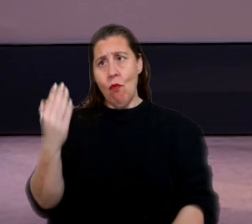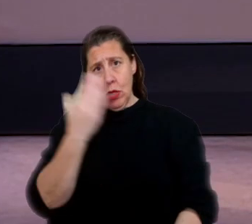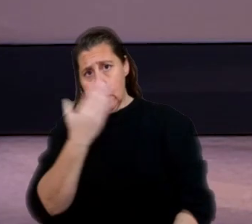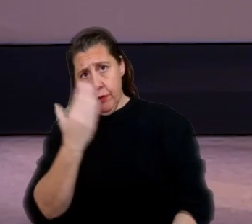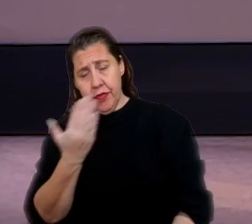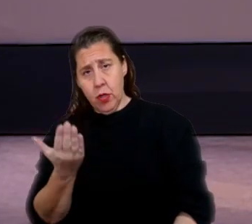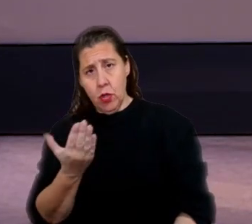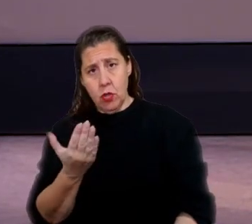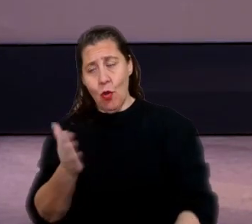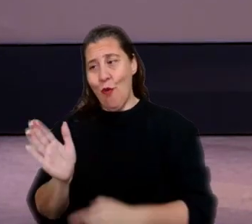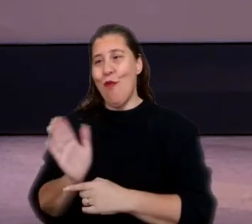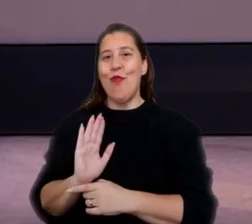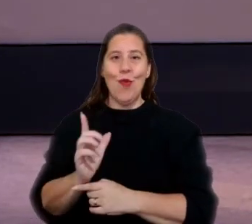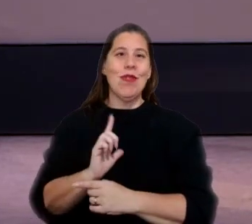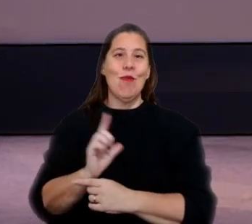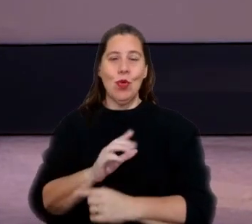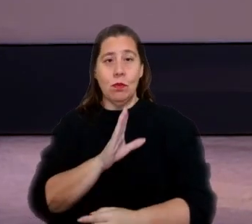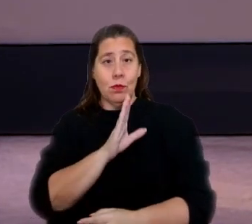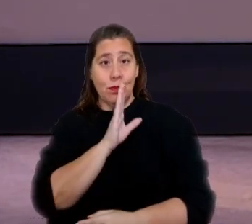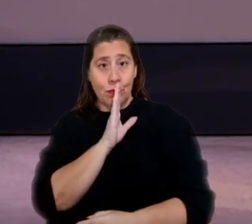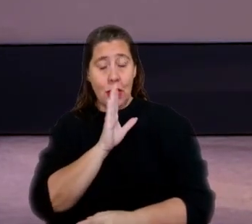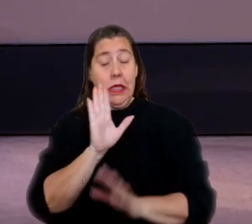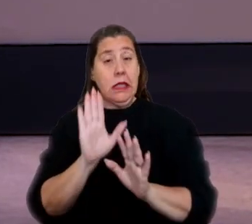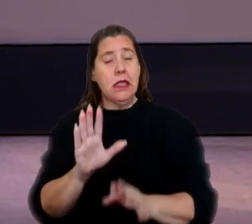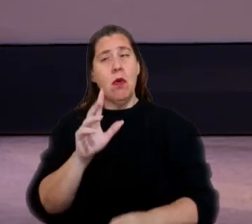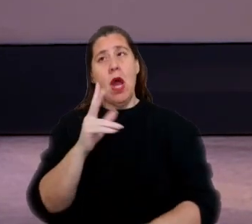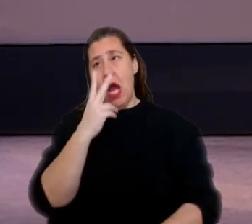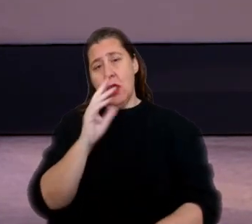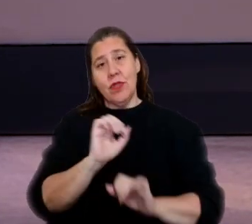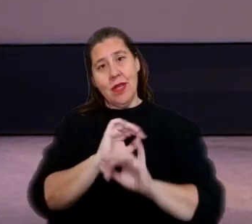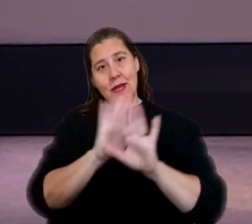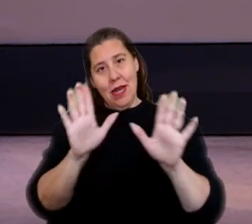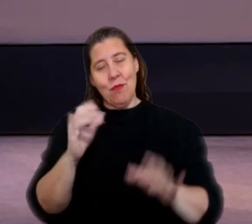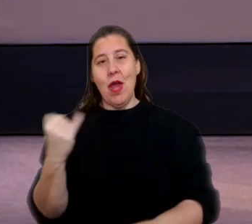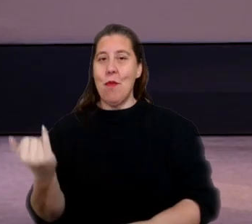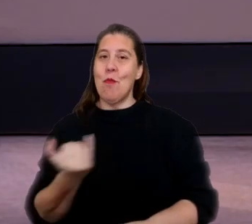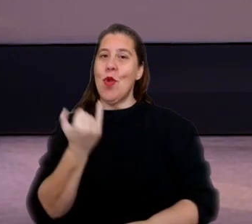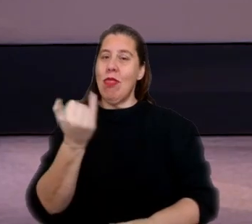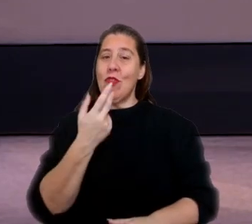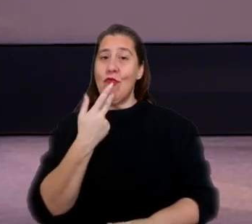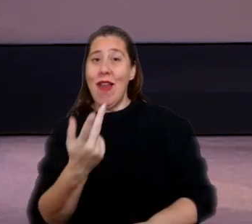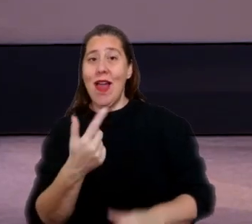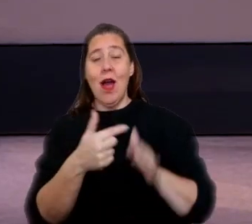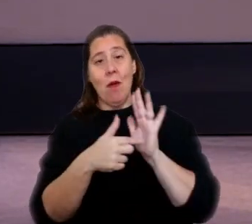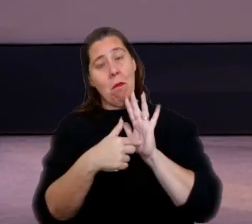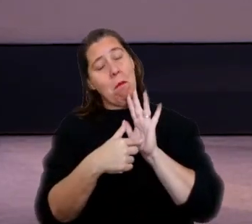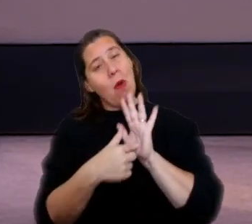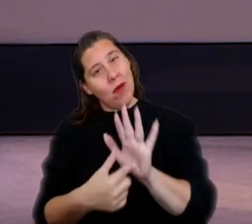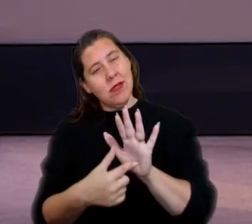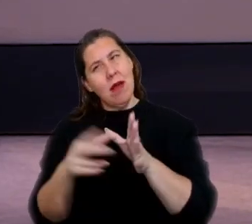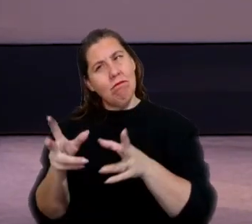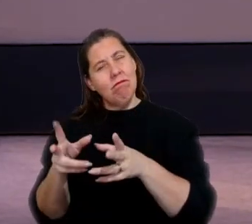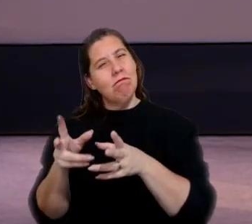ninguém viu, o filme tem muito silêncio mesmo. Então, acho que é ficar muito claro como é importante falar, como é